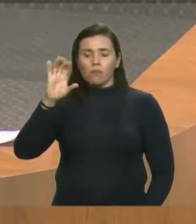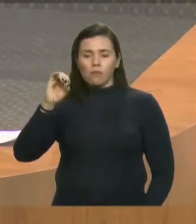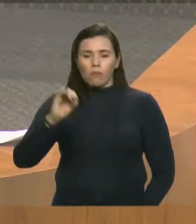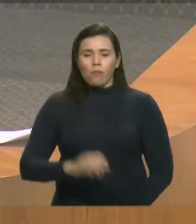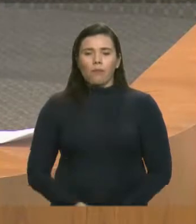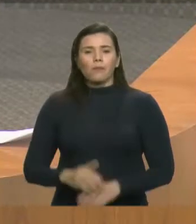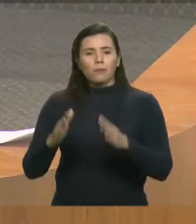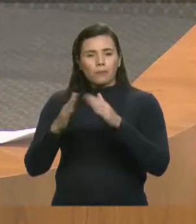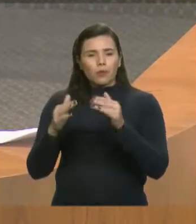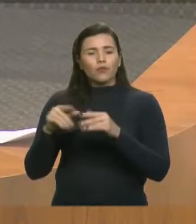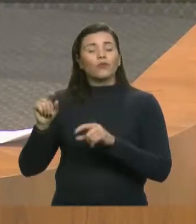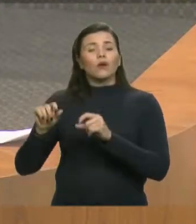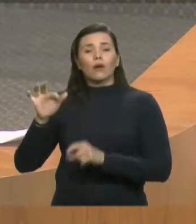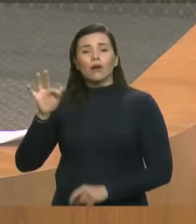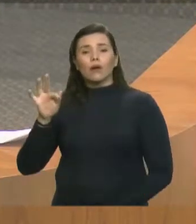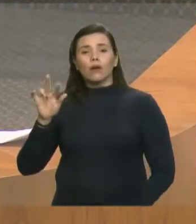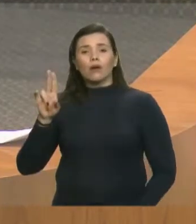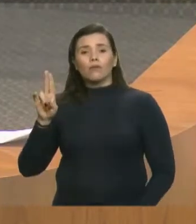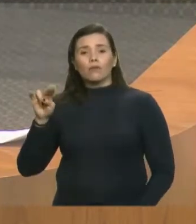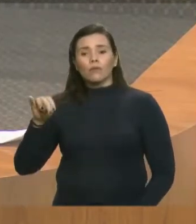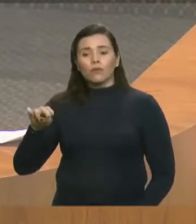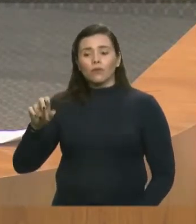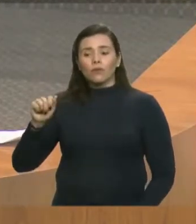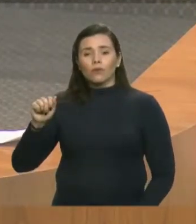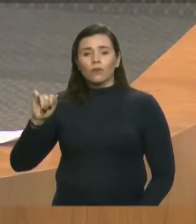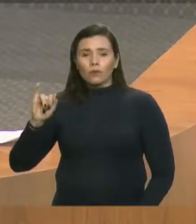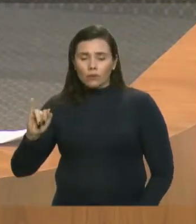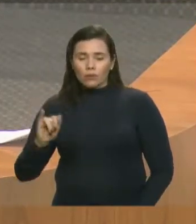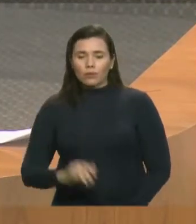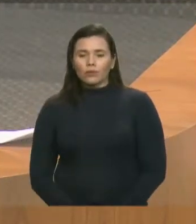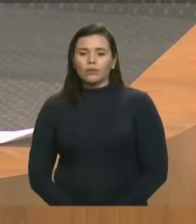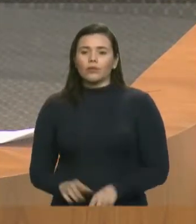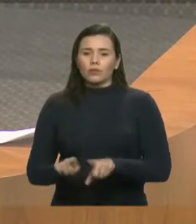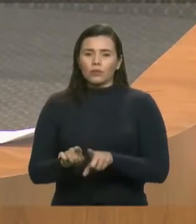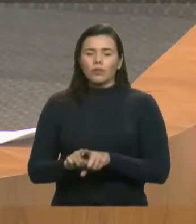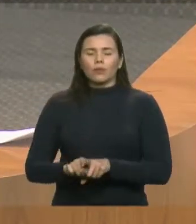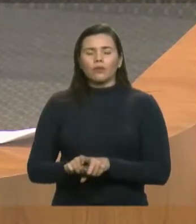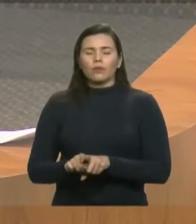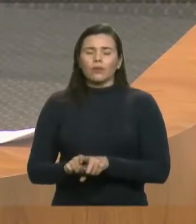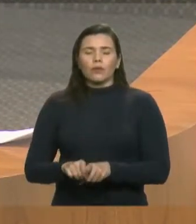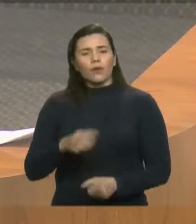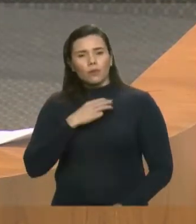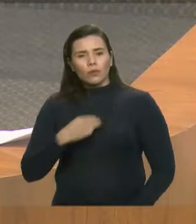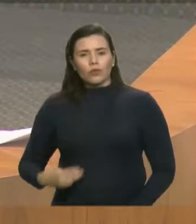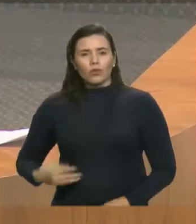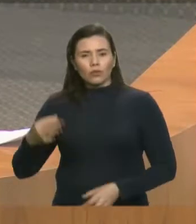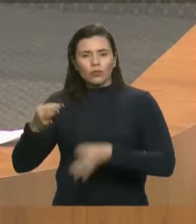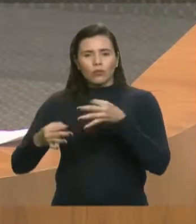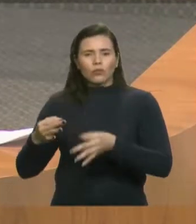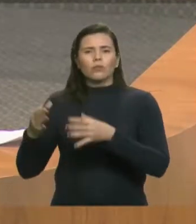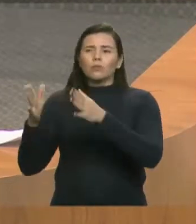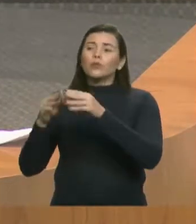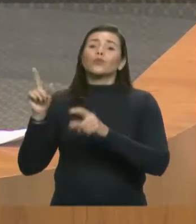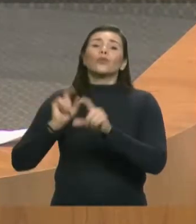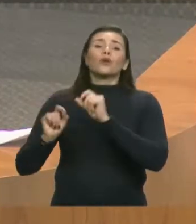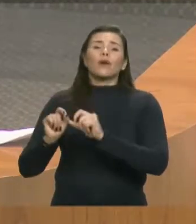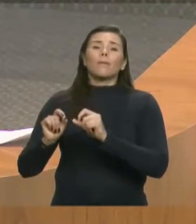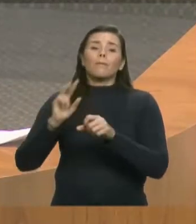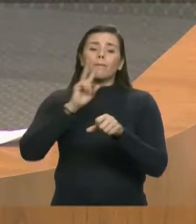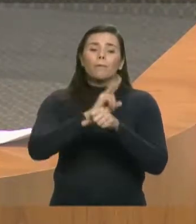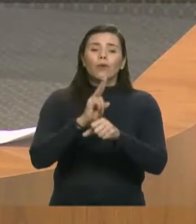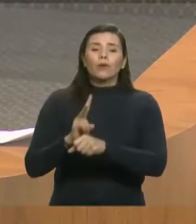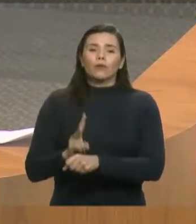ao Ministério da Justiça proteção na terra indígena, a mesma que